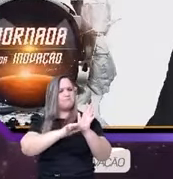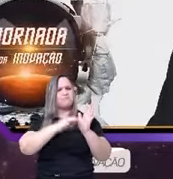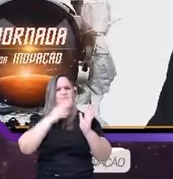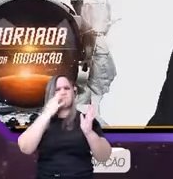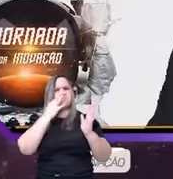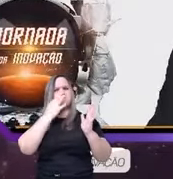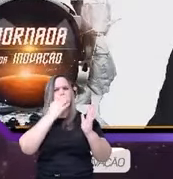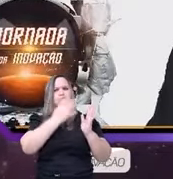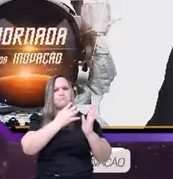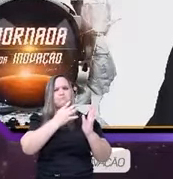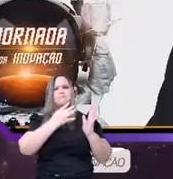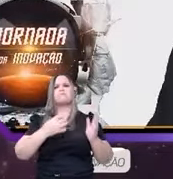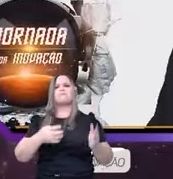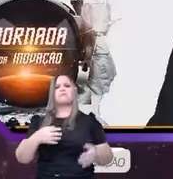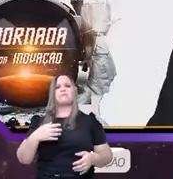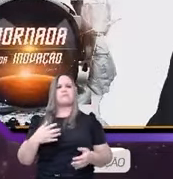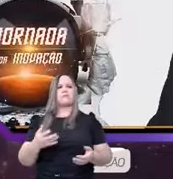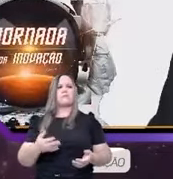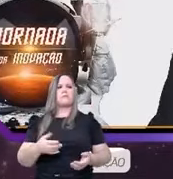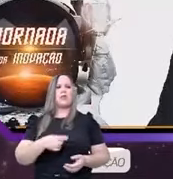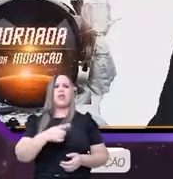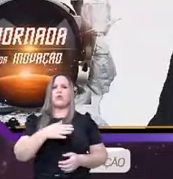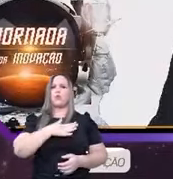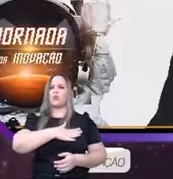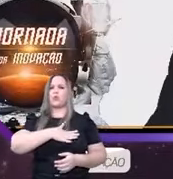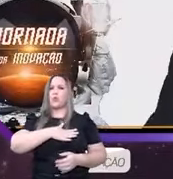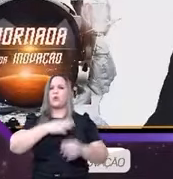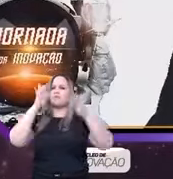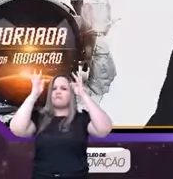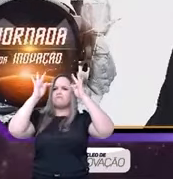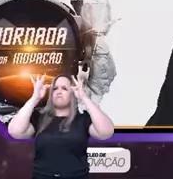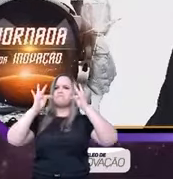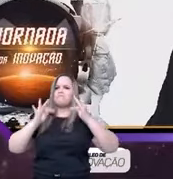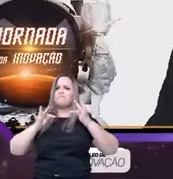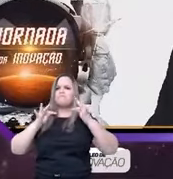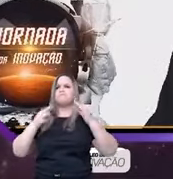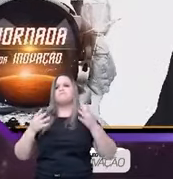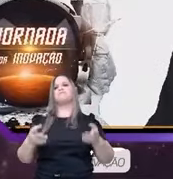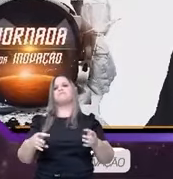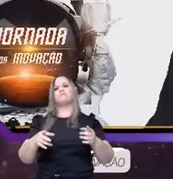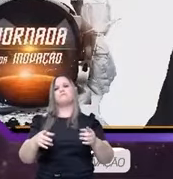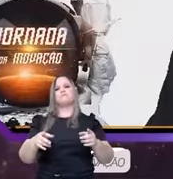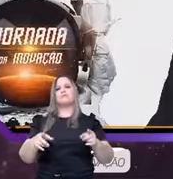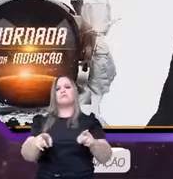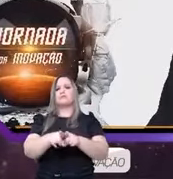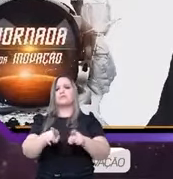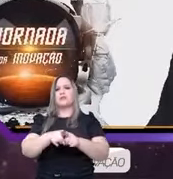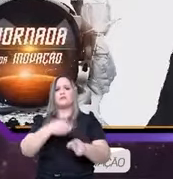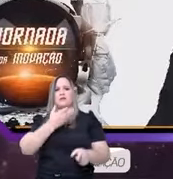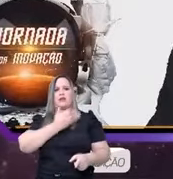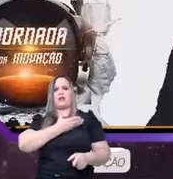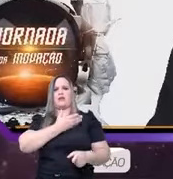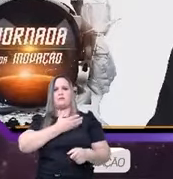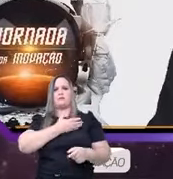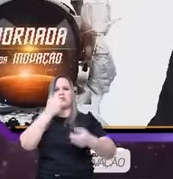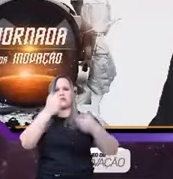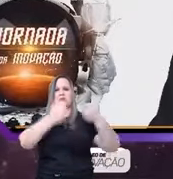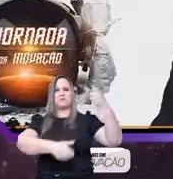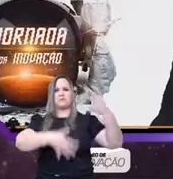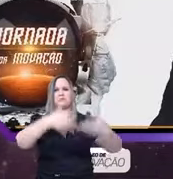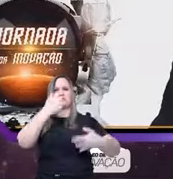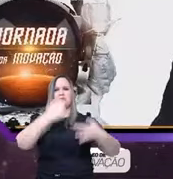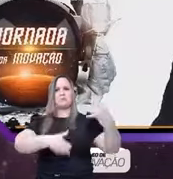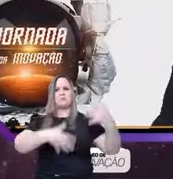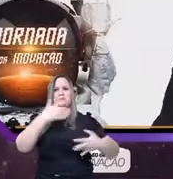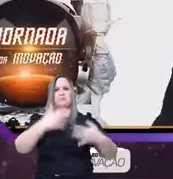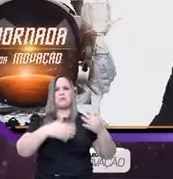saúdo a nobre testemunha, meu eminente amigo, né, que tem todo o meu respeito